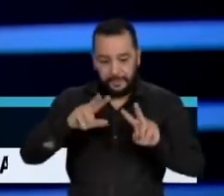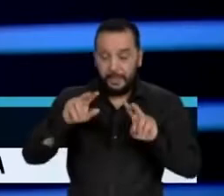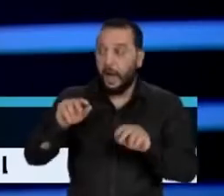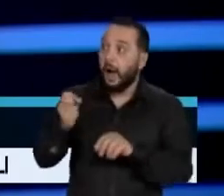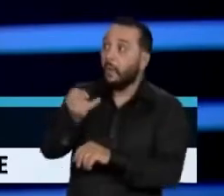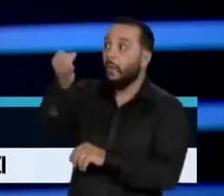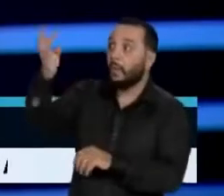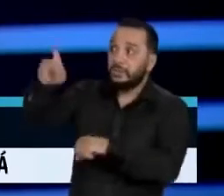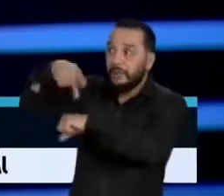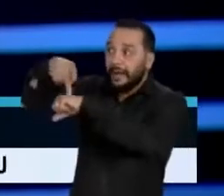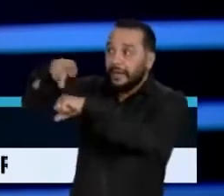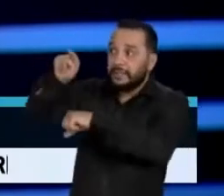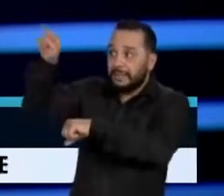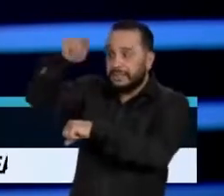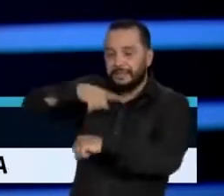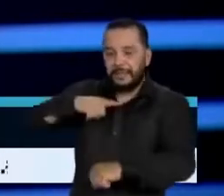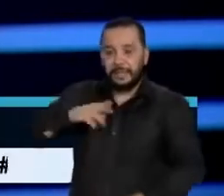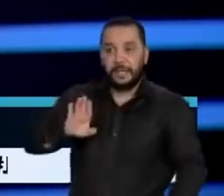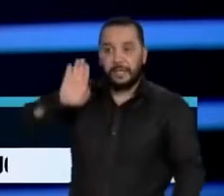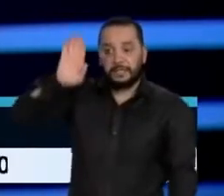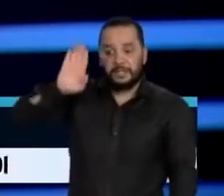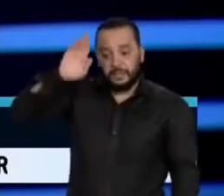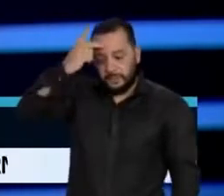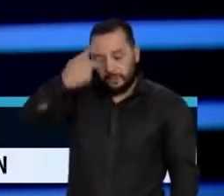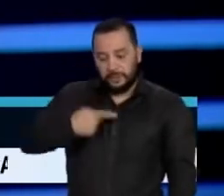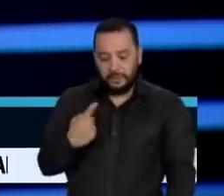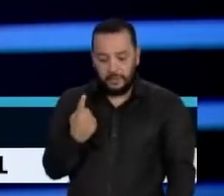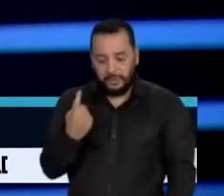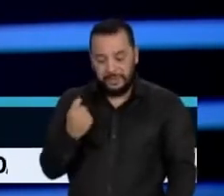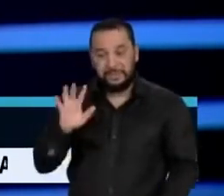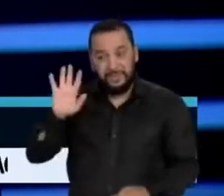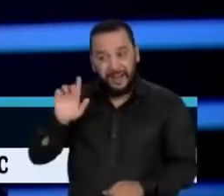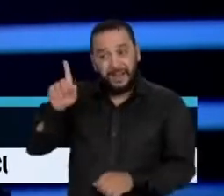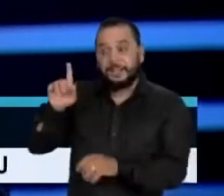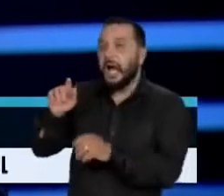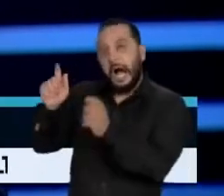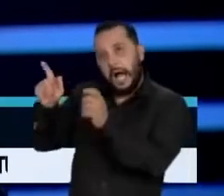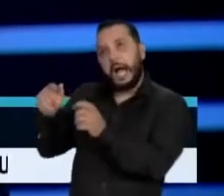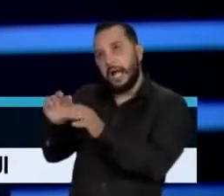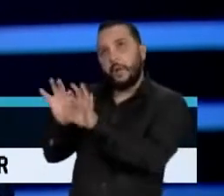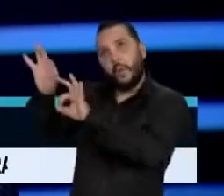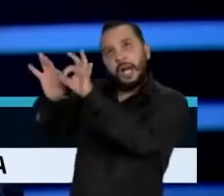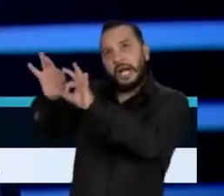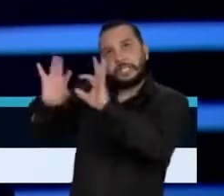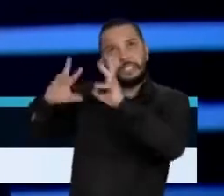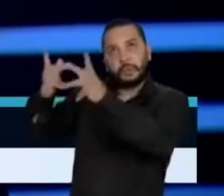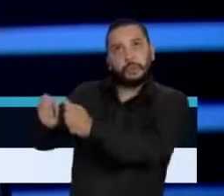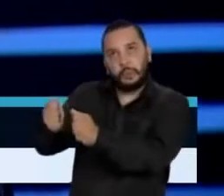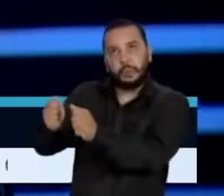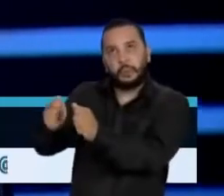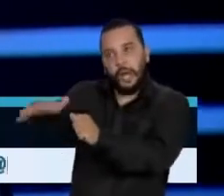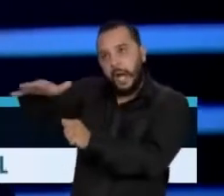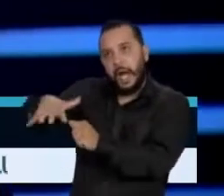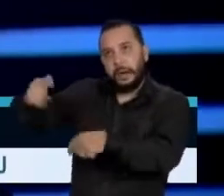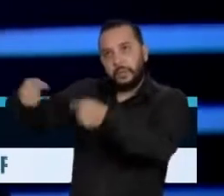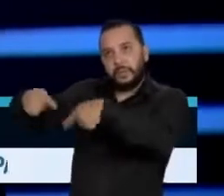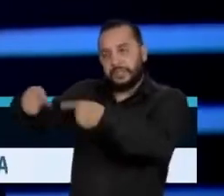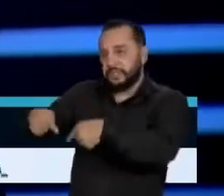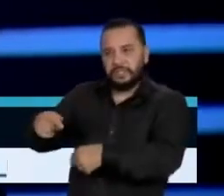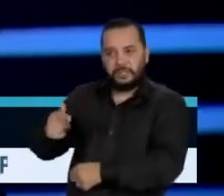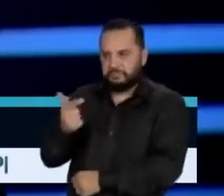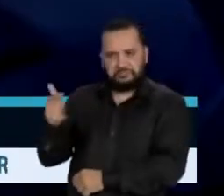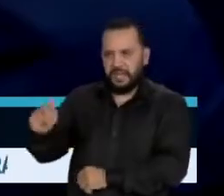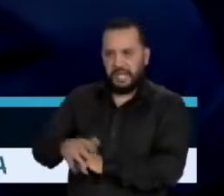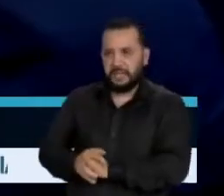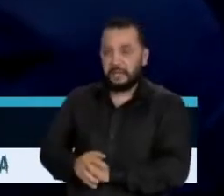países mas elas são marginais ela não organizou um sistema político porque imagina só eu sou eleito congresso nacional